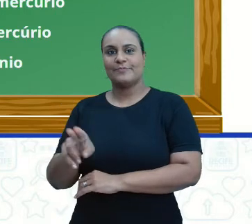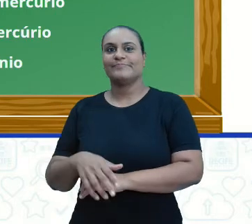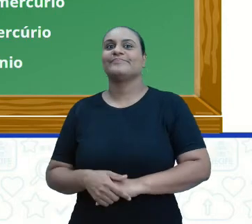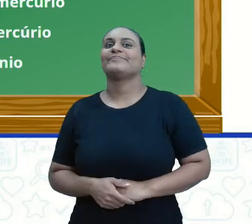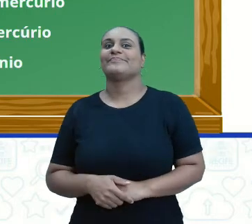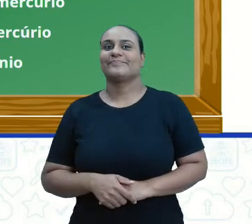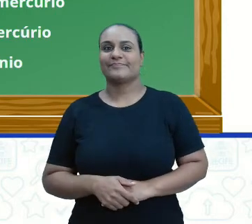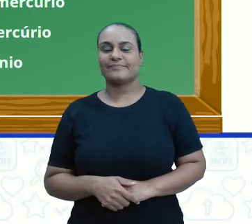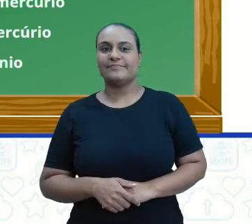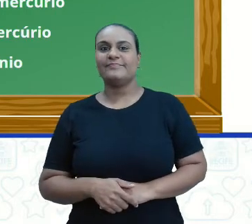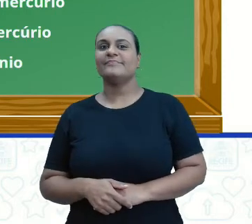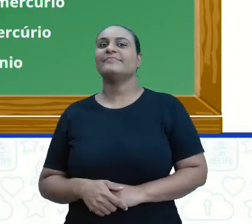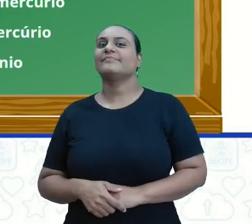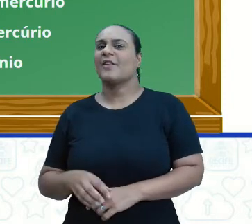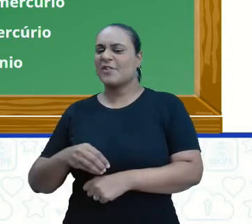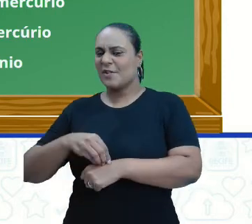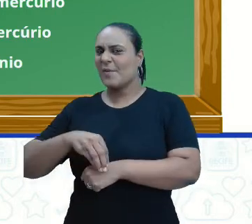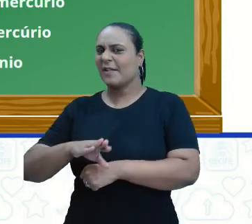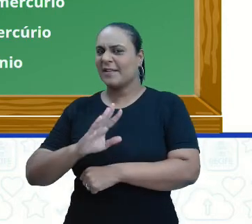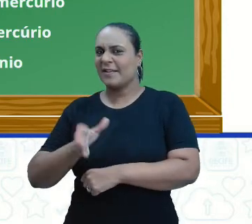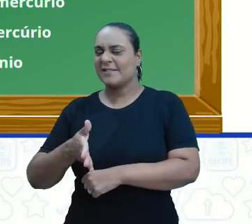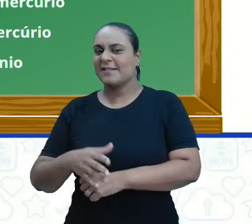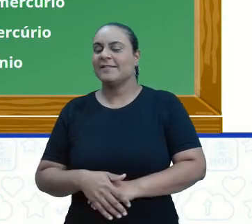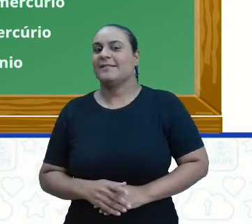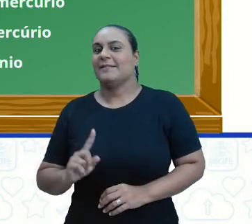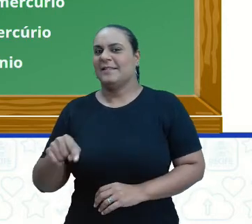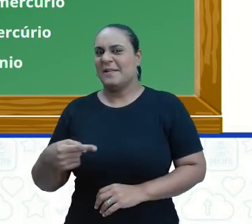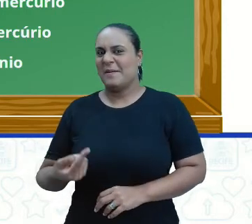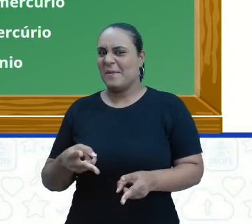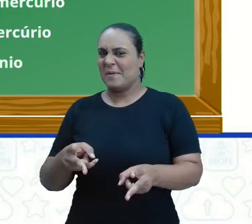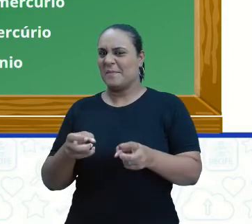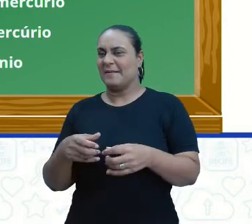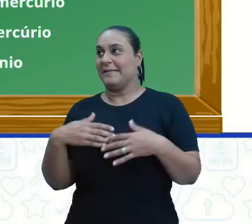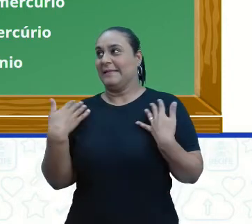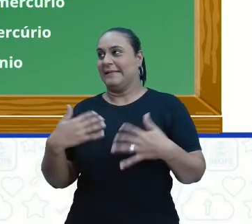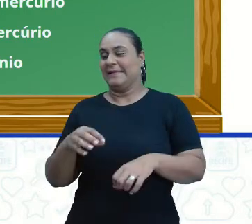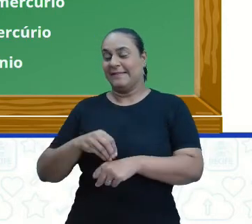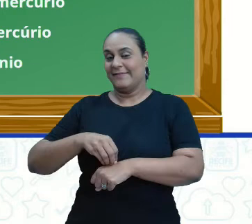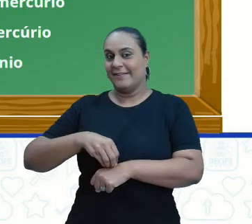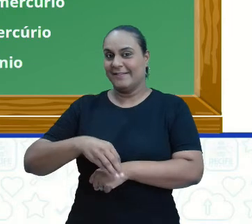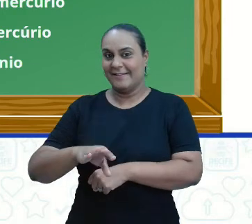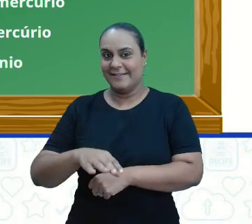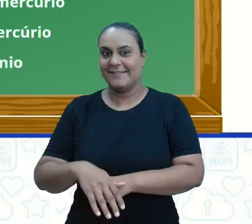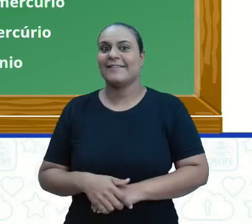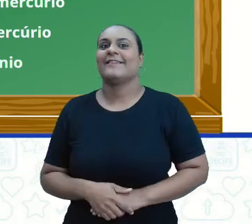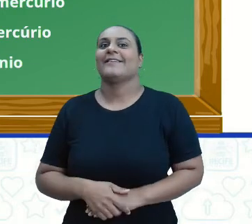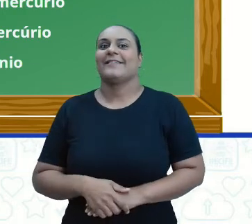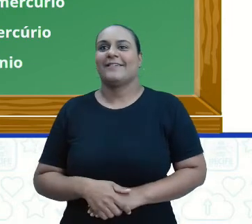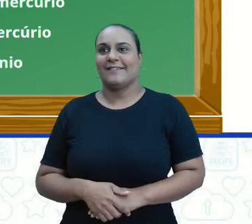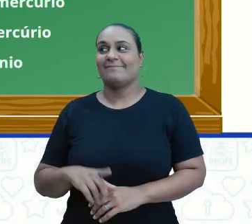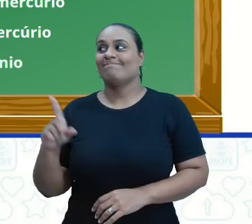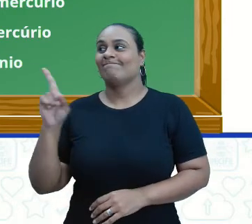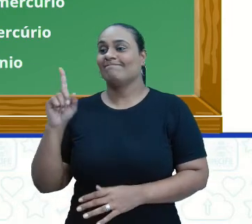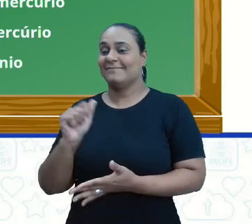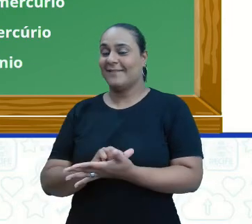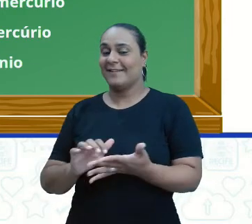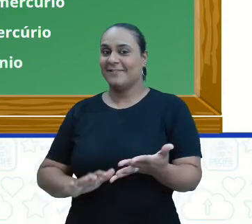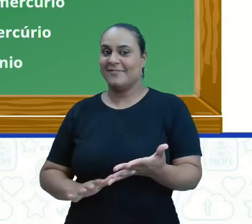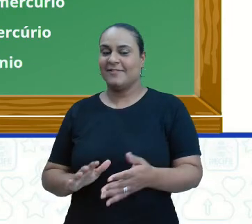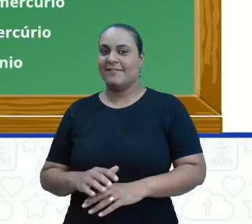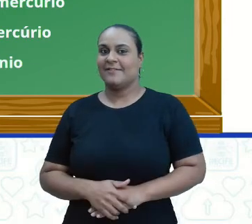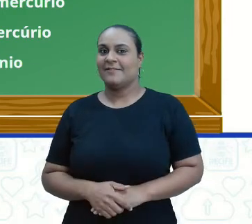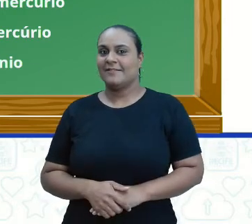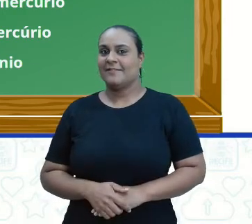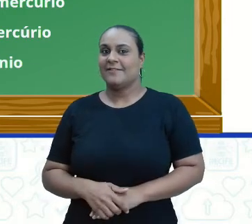já dei um spoiler aqui, depois foi que eu percebi que eu estava dando spoiler dessa questão, hein, prof? Alguém